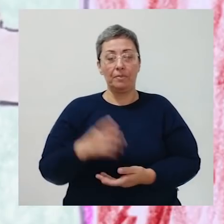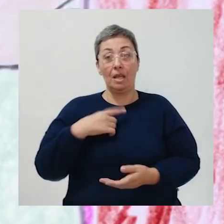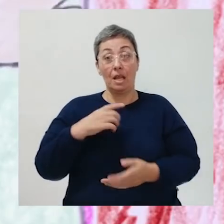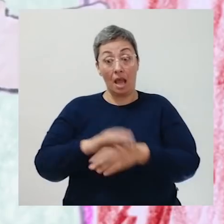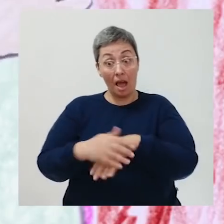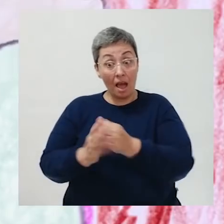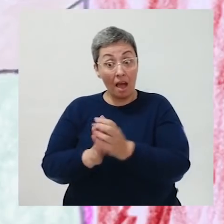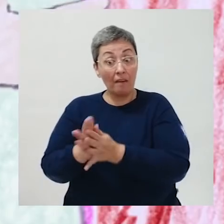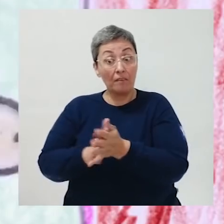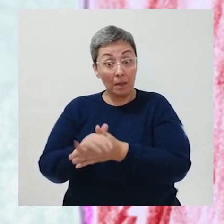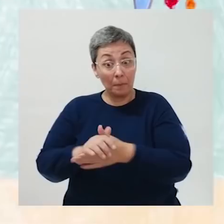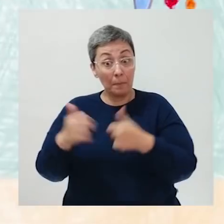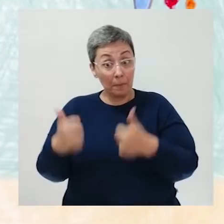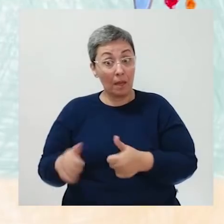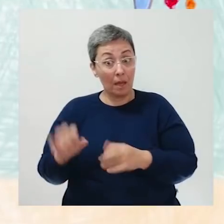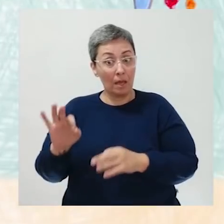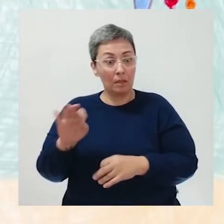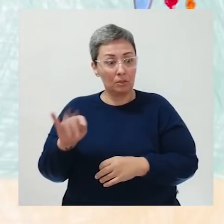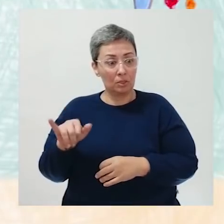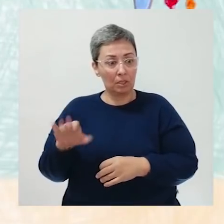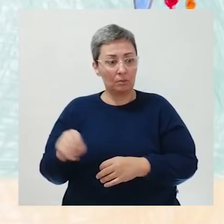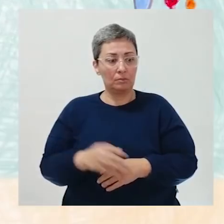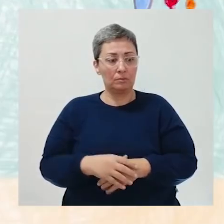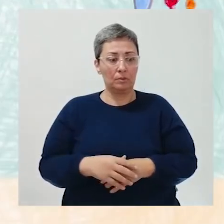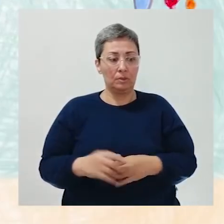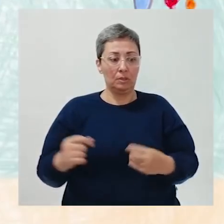Lave muito bem as mãos, Tiago.